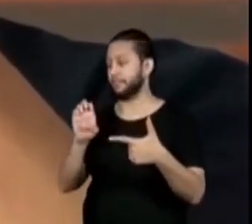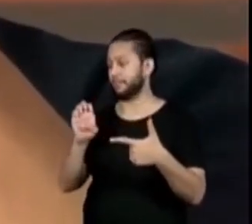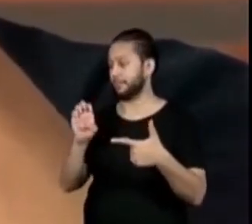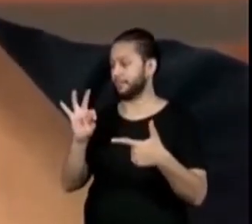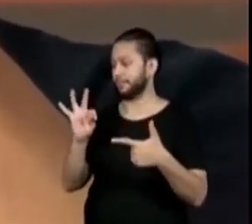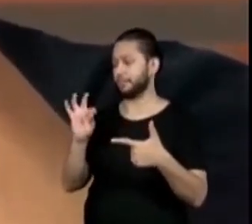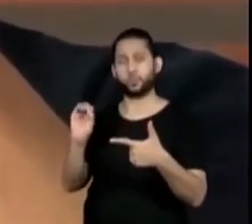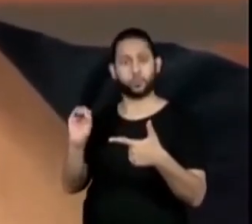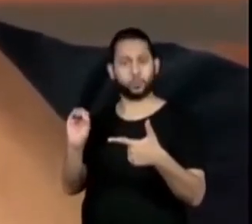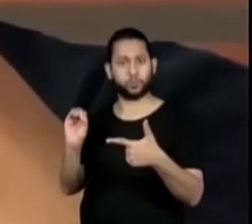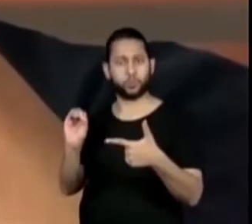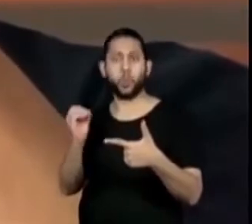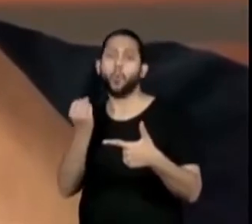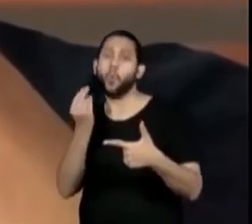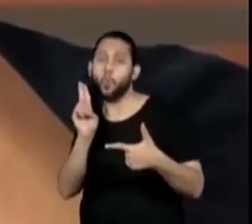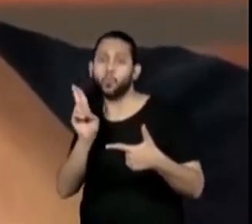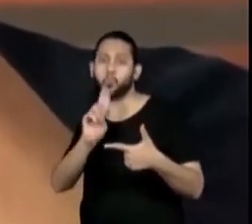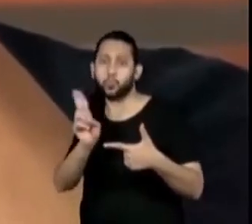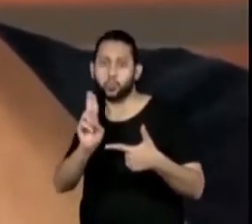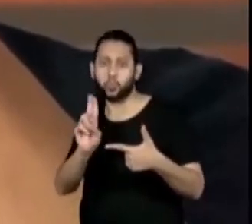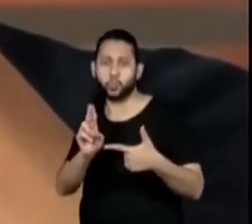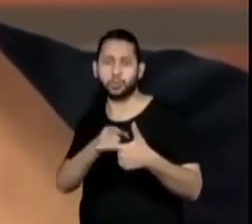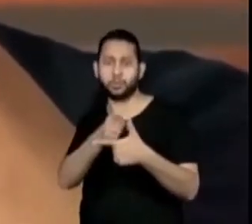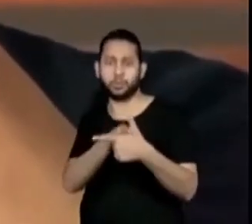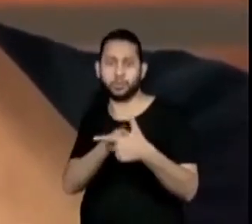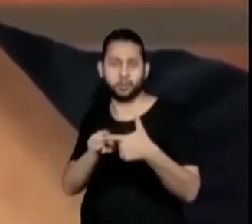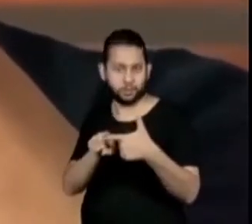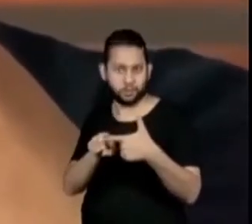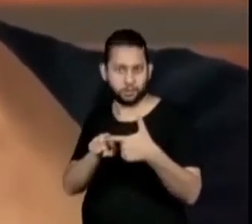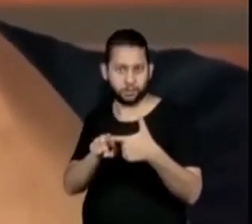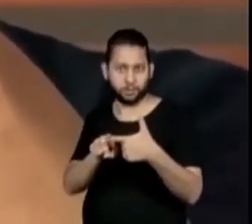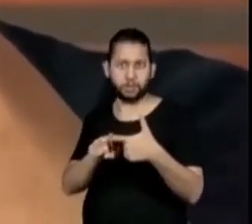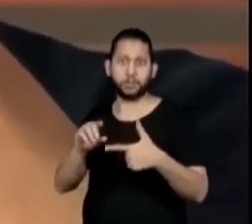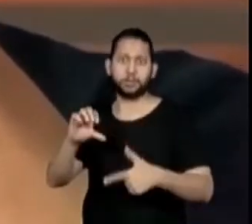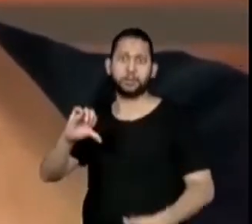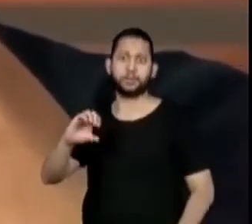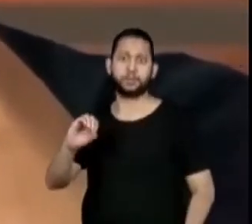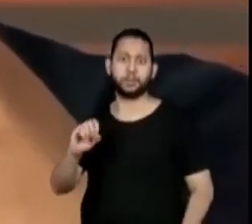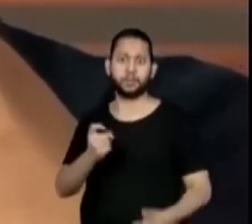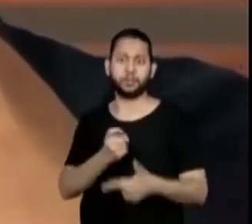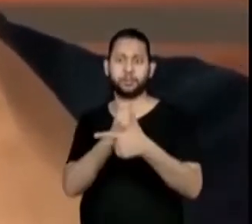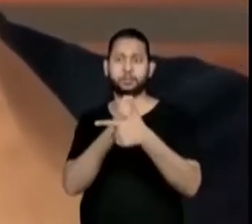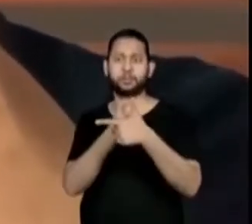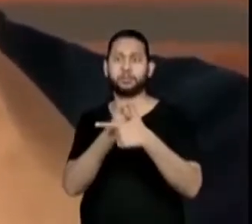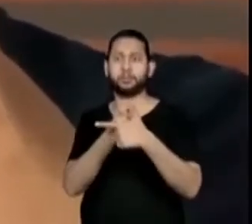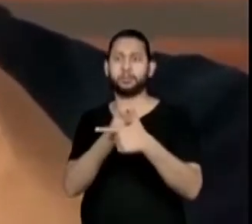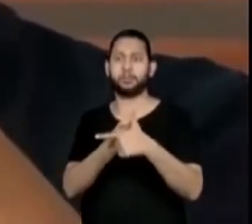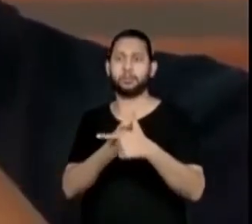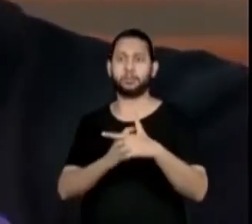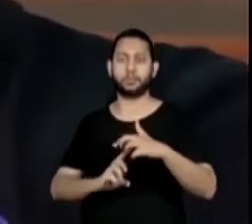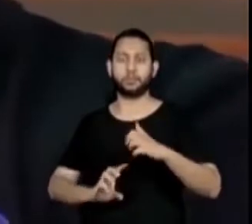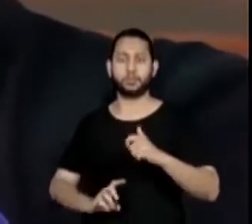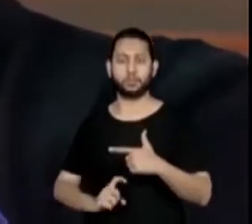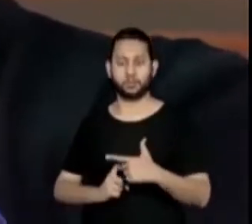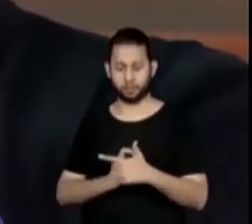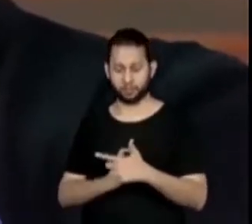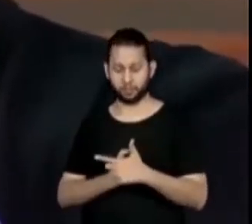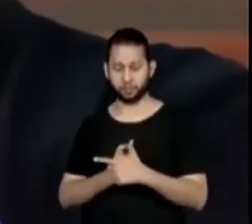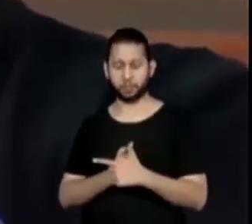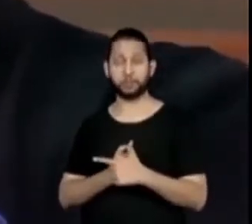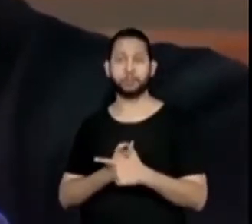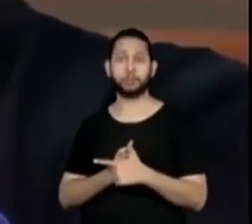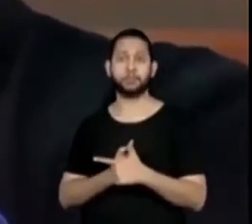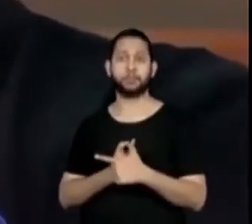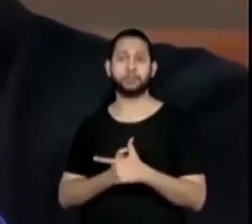são paralelas, tá? Elas não se cruzam. Bom, vou pegar a teoria na ficha, para não falar bobagem, desculpa aí.